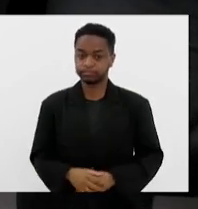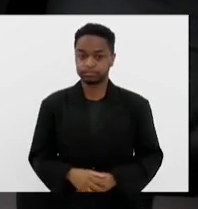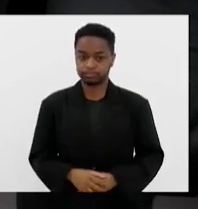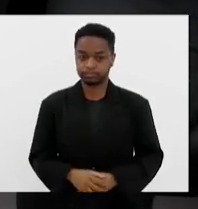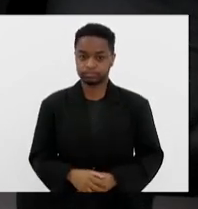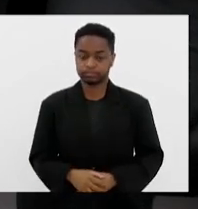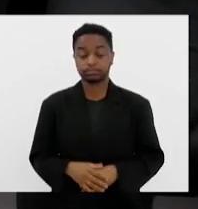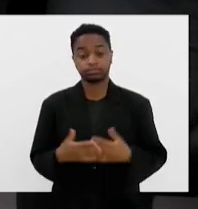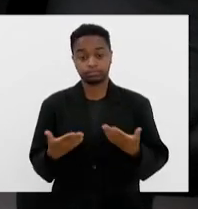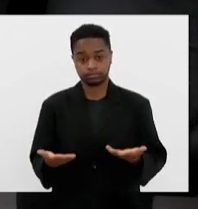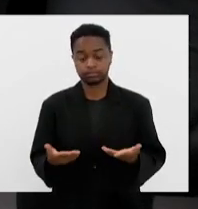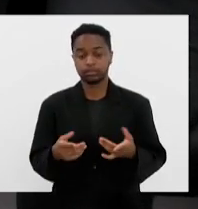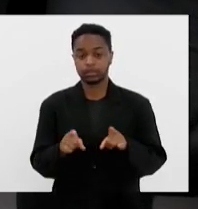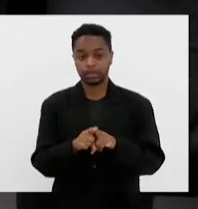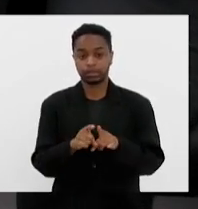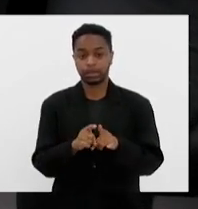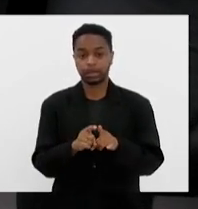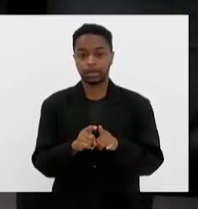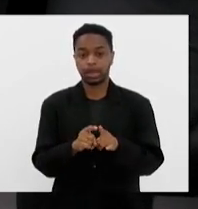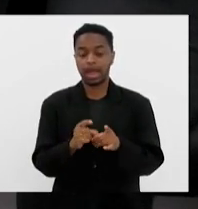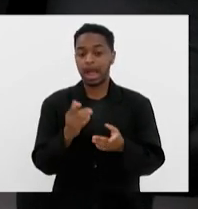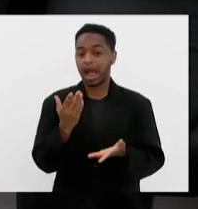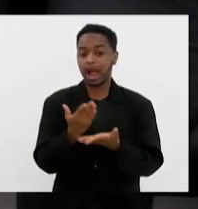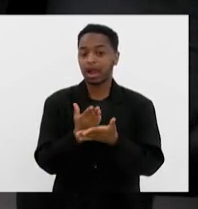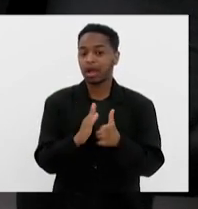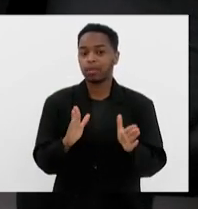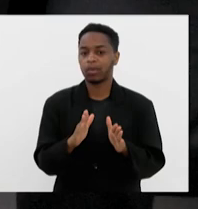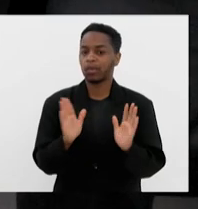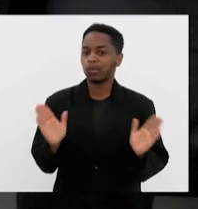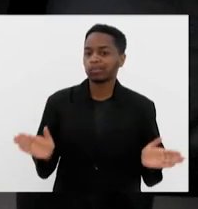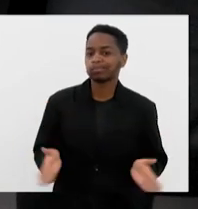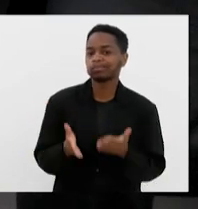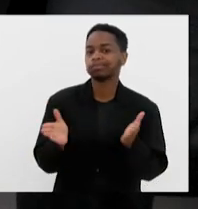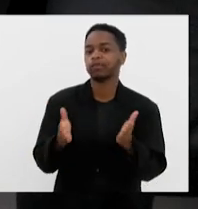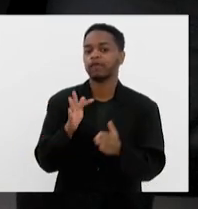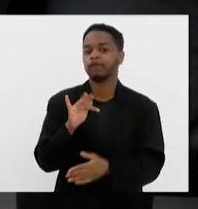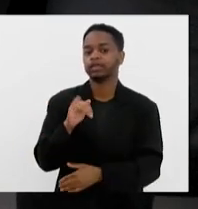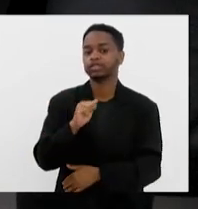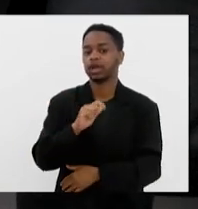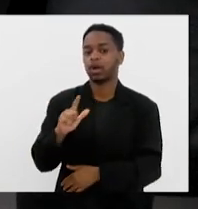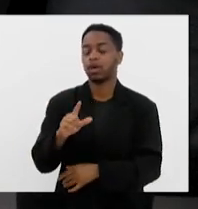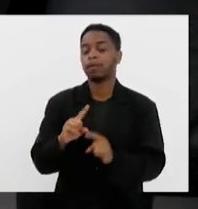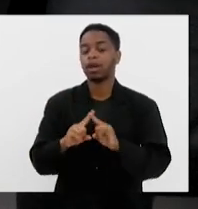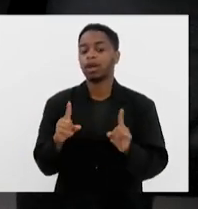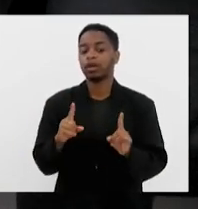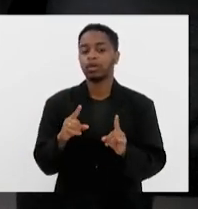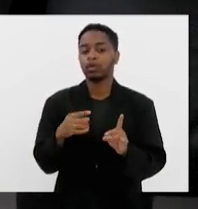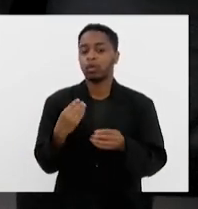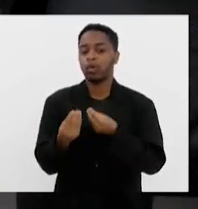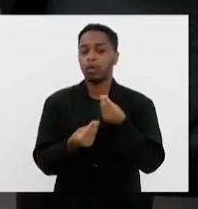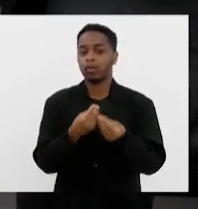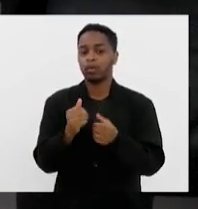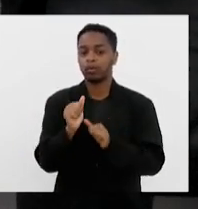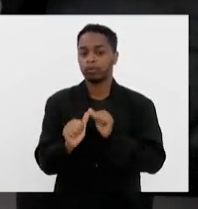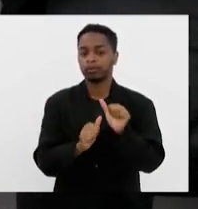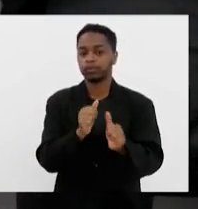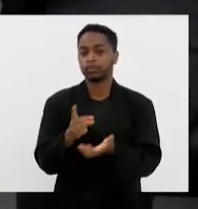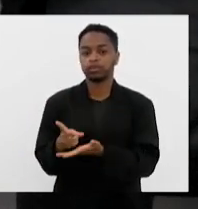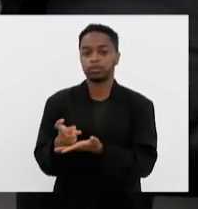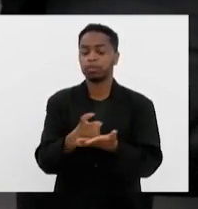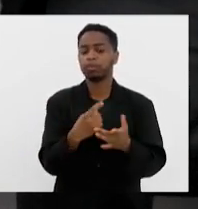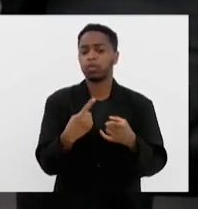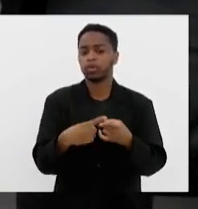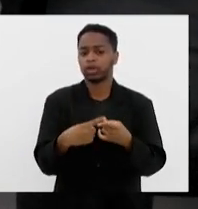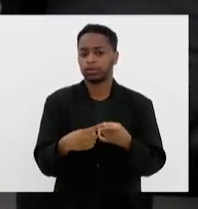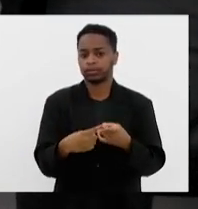E acabando com o incentivo fiscal. E o que que fez a reforma tributária?